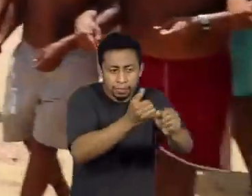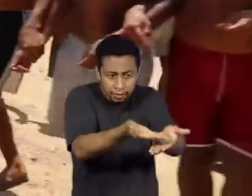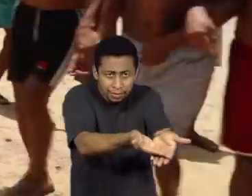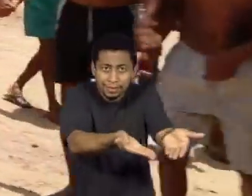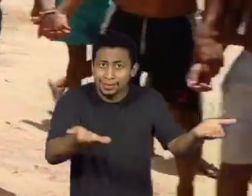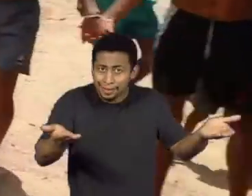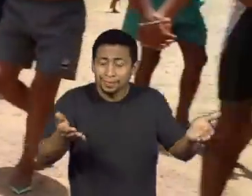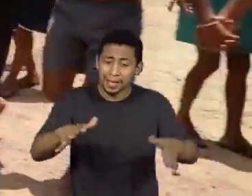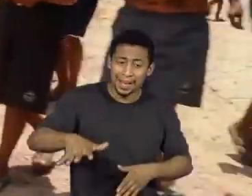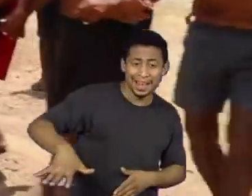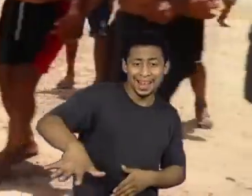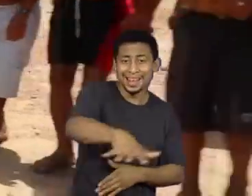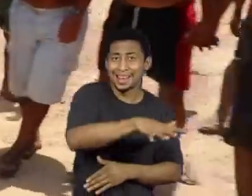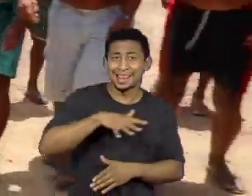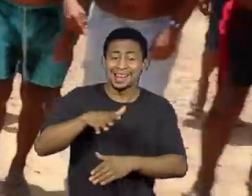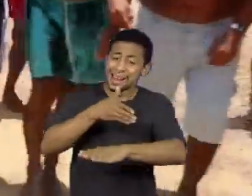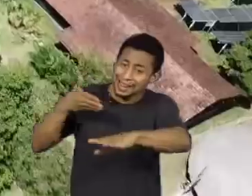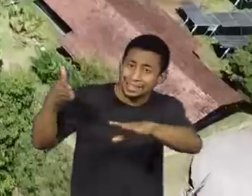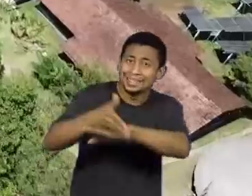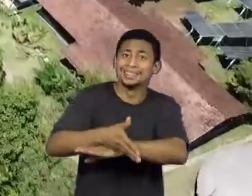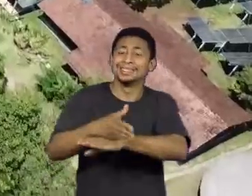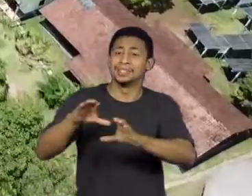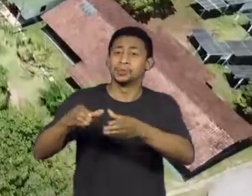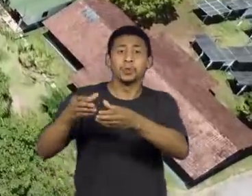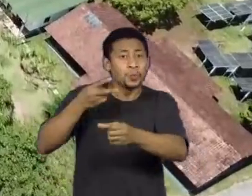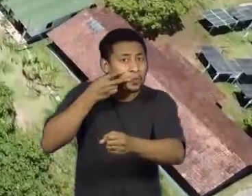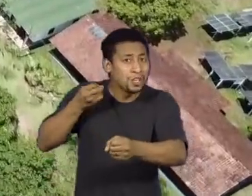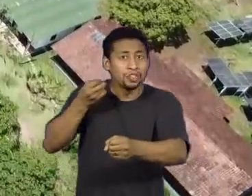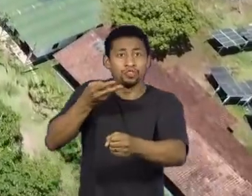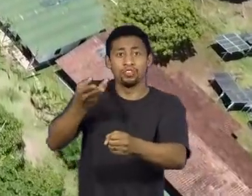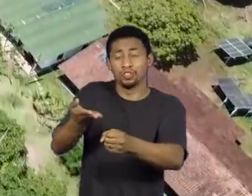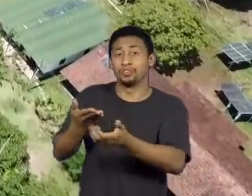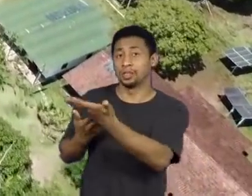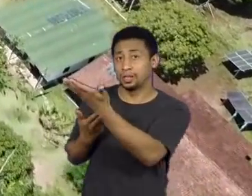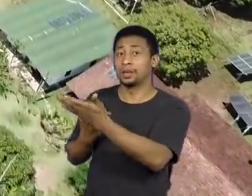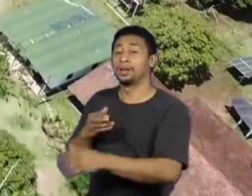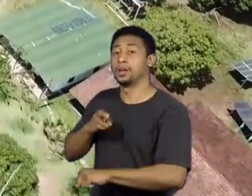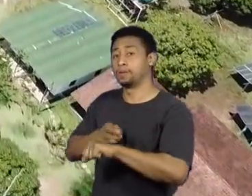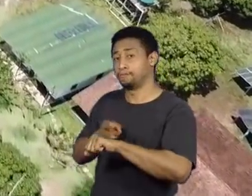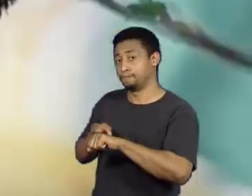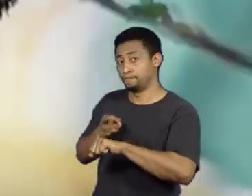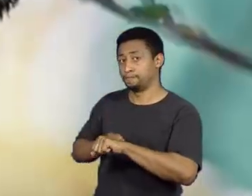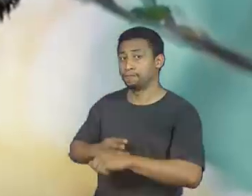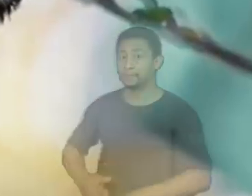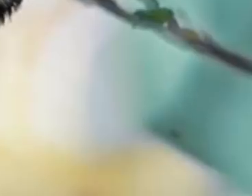obra, que vai passar por dentro da reserva indígena em Roraima.